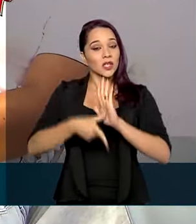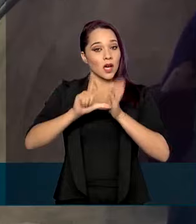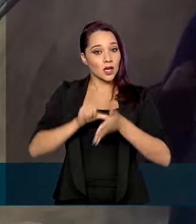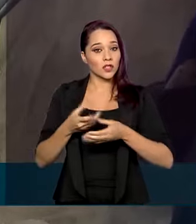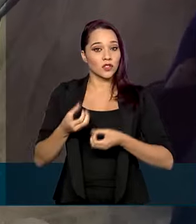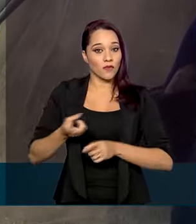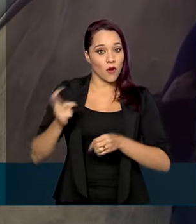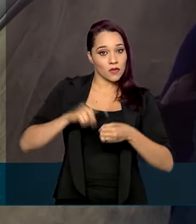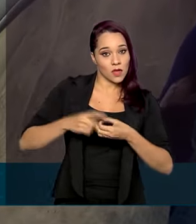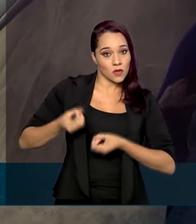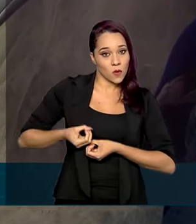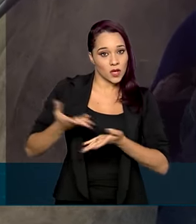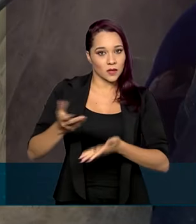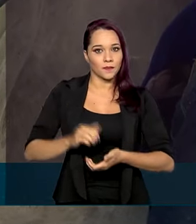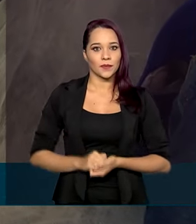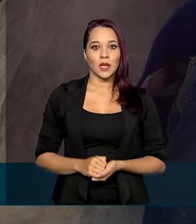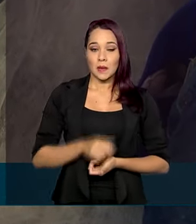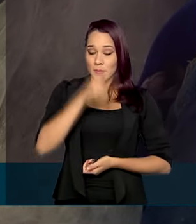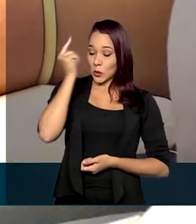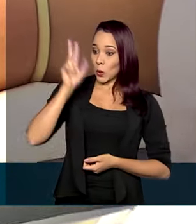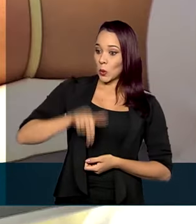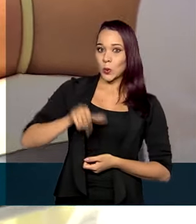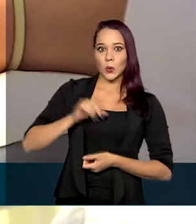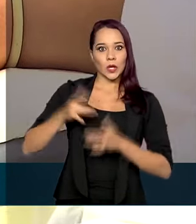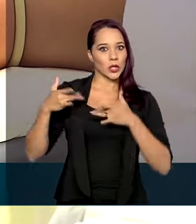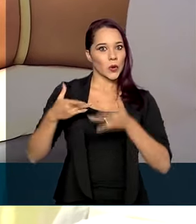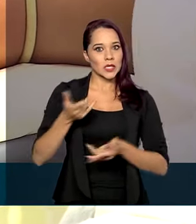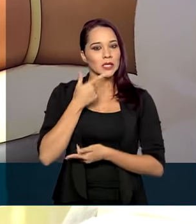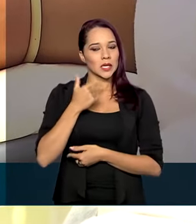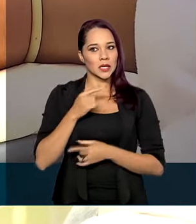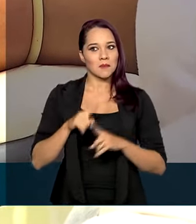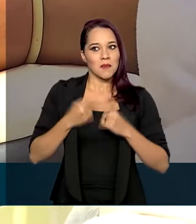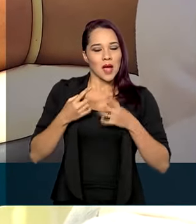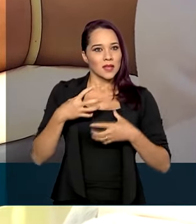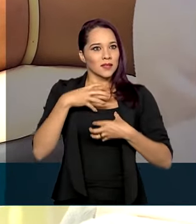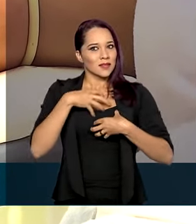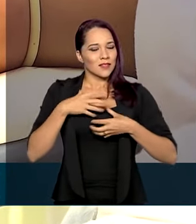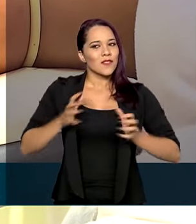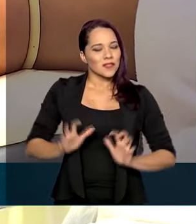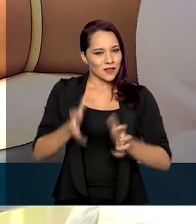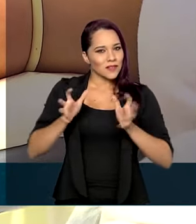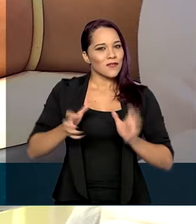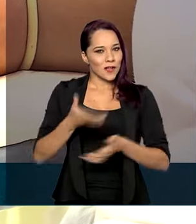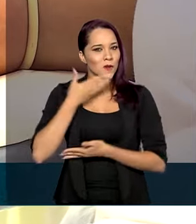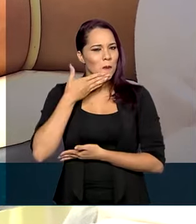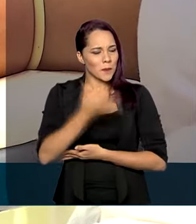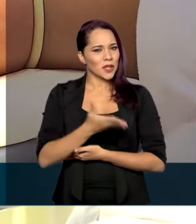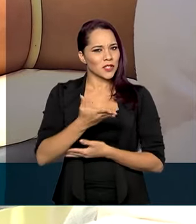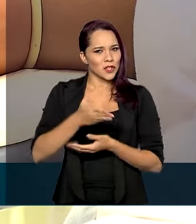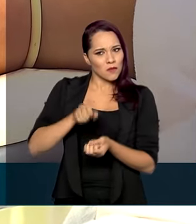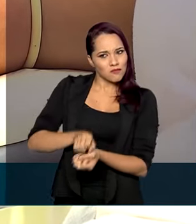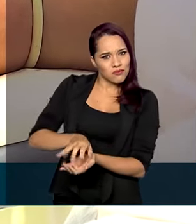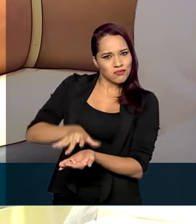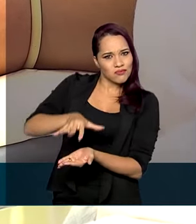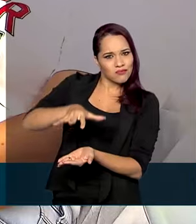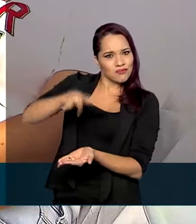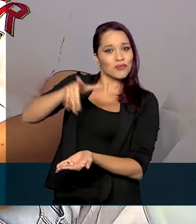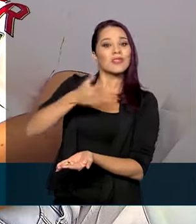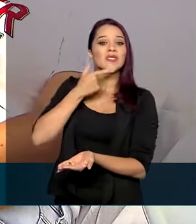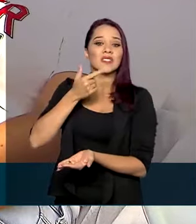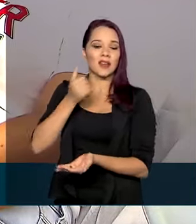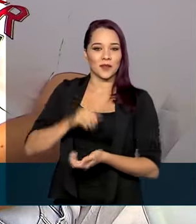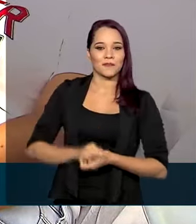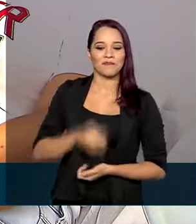a doar. E tem quem nunca doou sangue, mas se sentiu incentivado com os apelos para reabastecimento dos estoques.